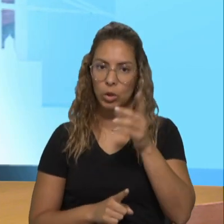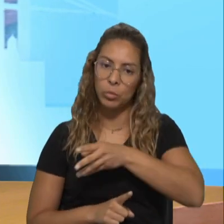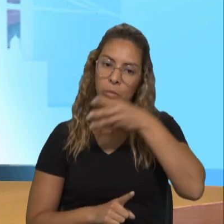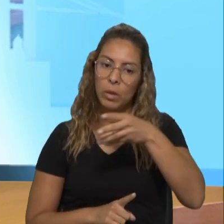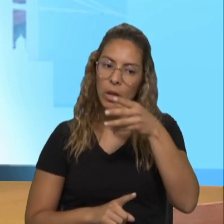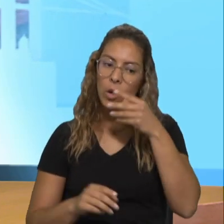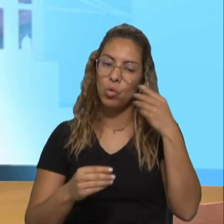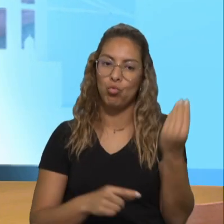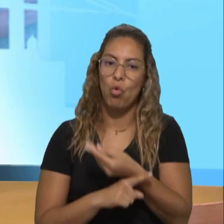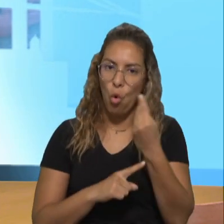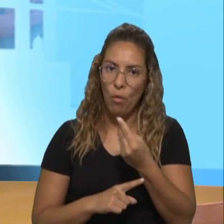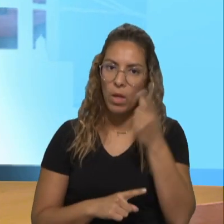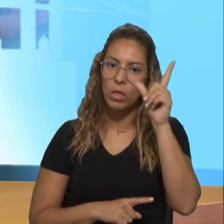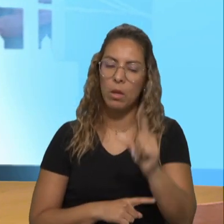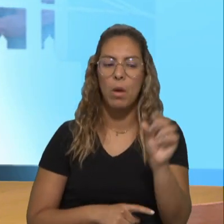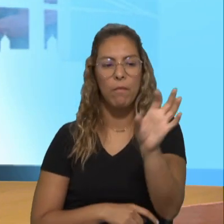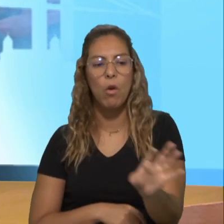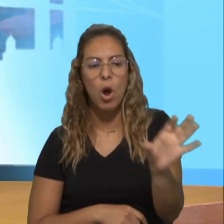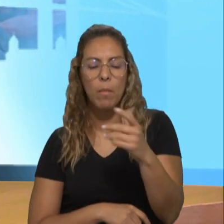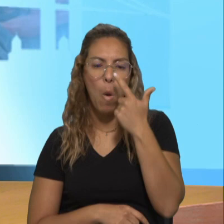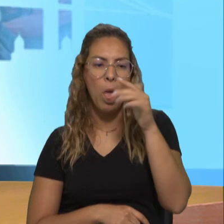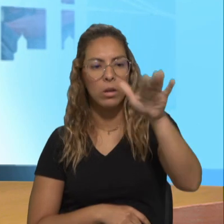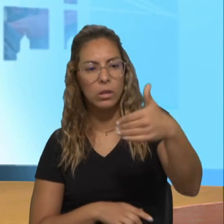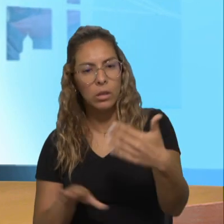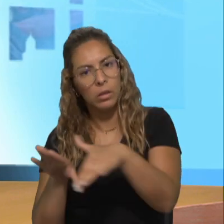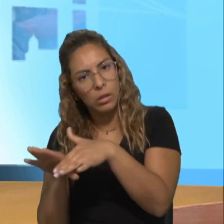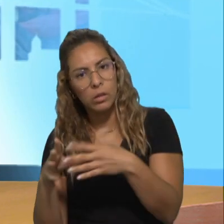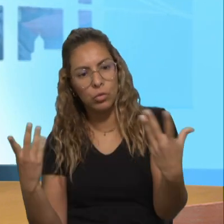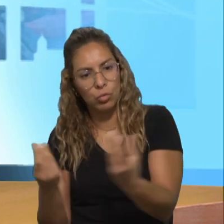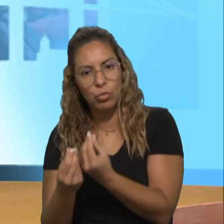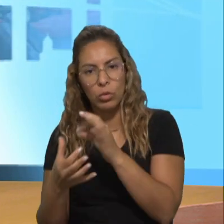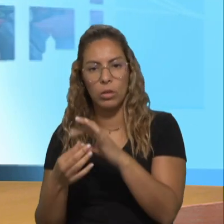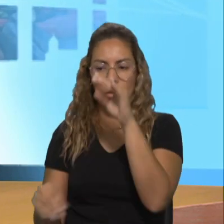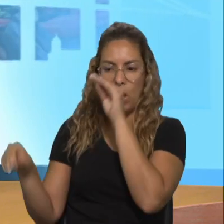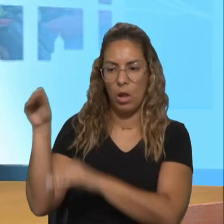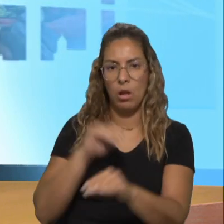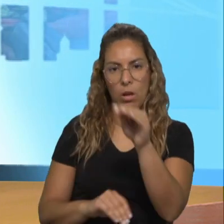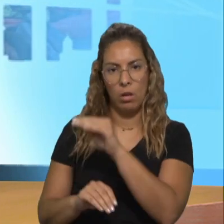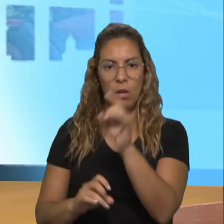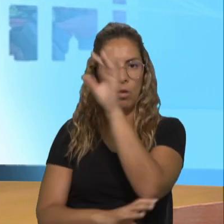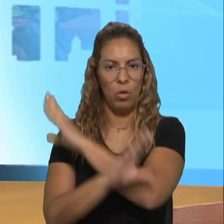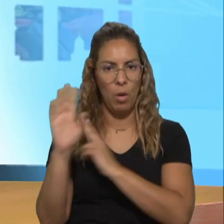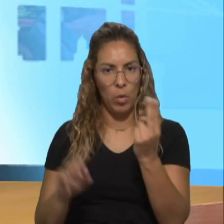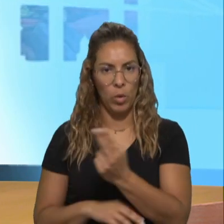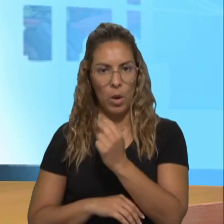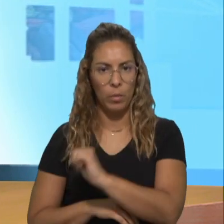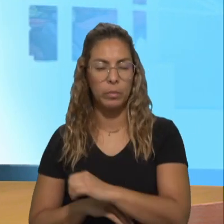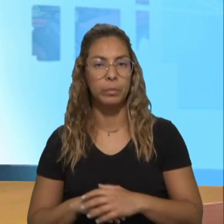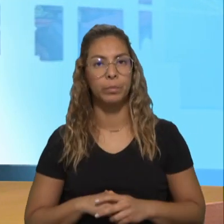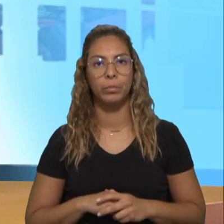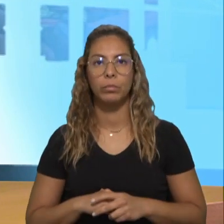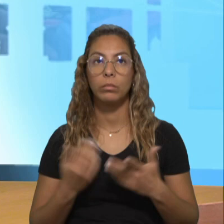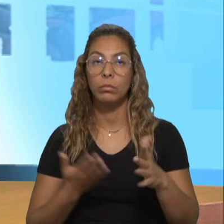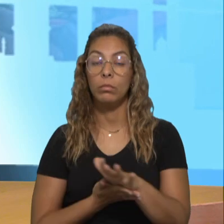e saber de que forma é que eles são chamados também a participar concretamente agora nas eleições europeias? Eu acho que a base é